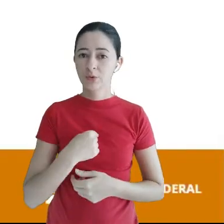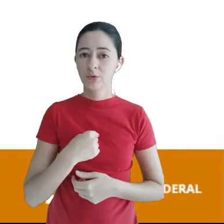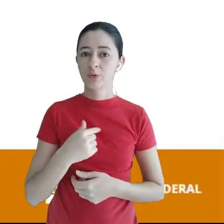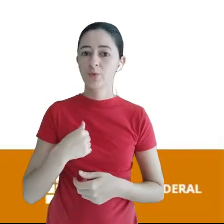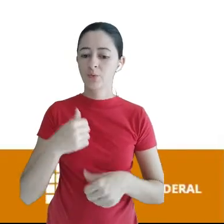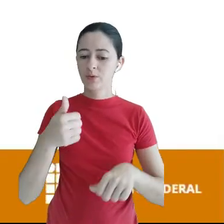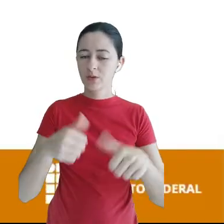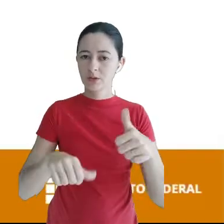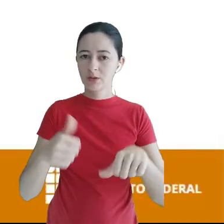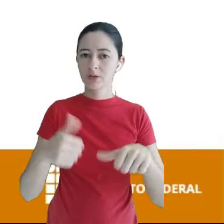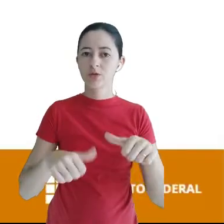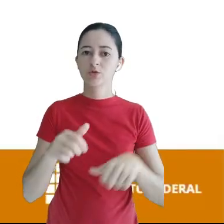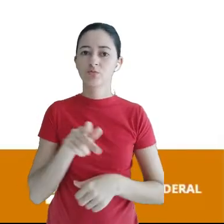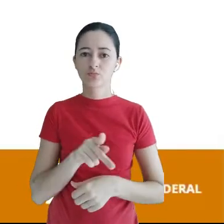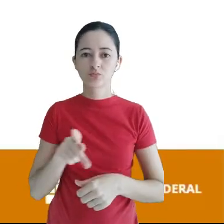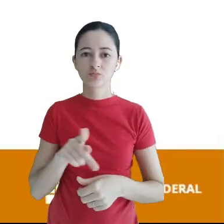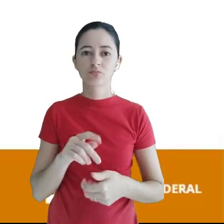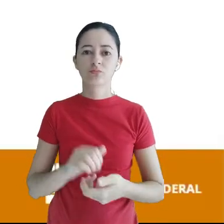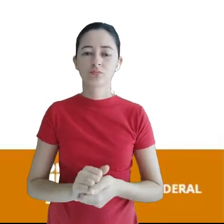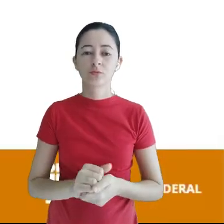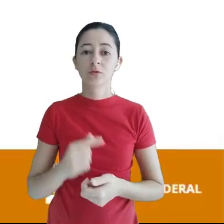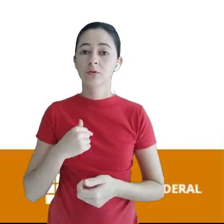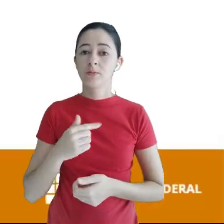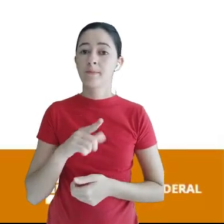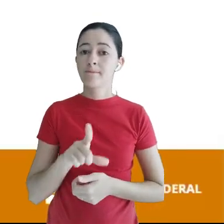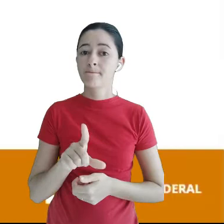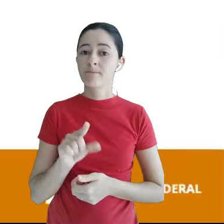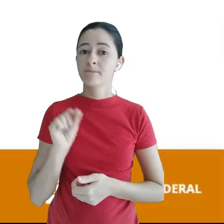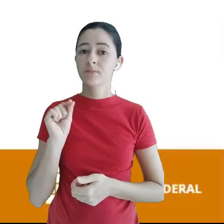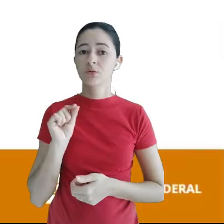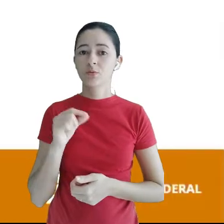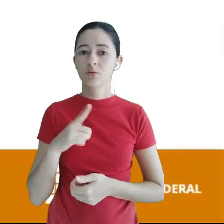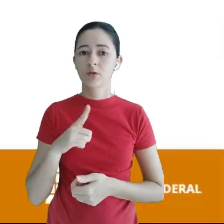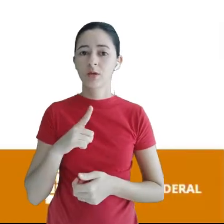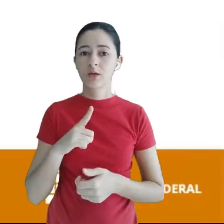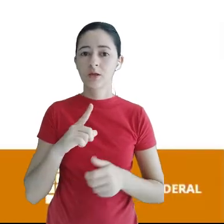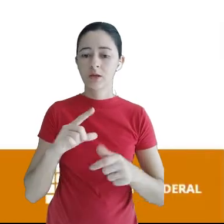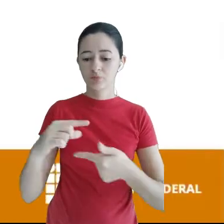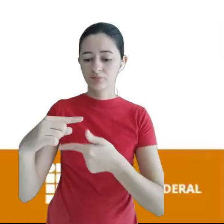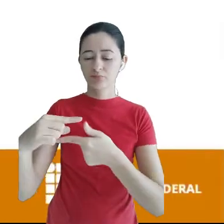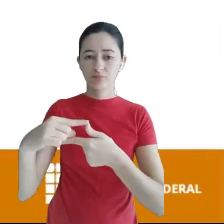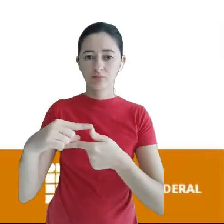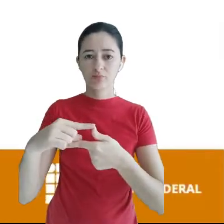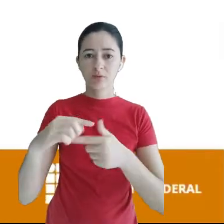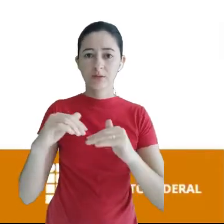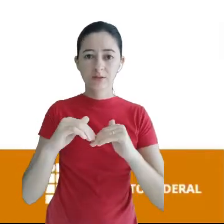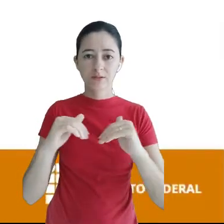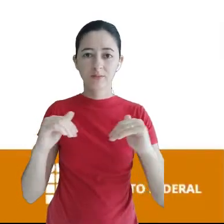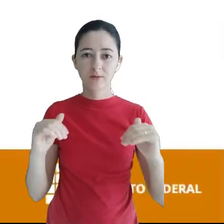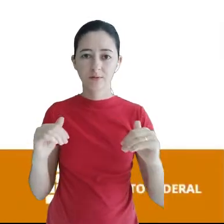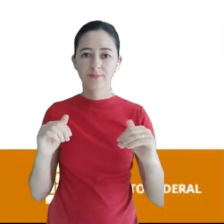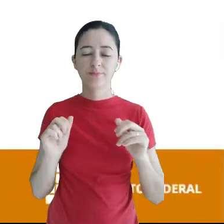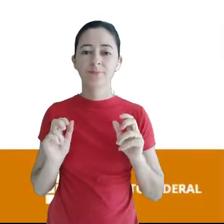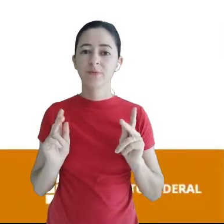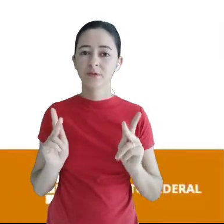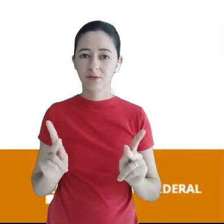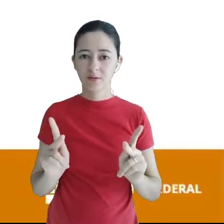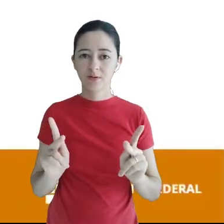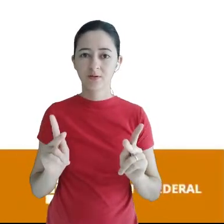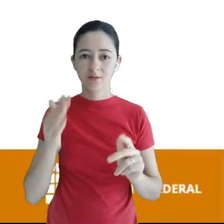Eu, analista Jackson, achei melhor criar uma tabela separada. Certo?